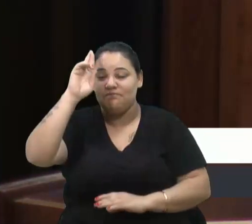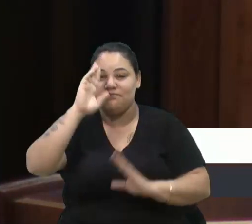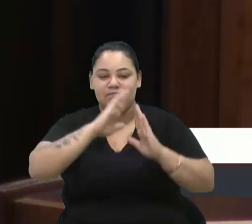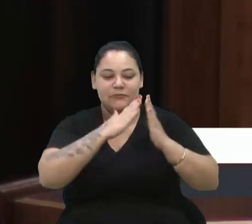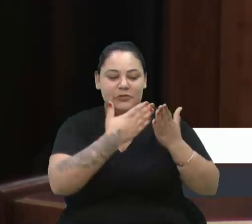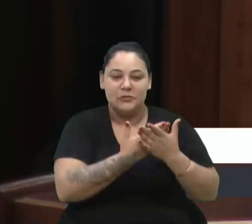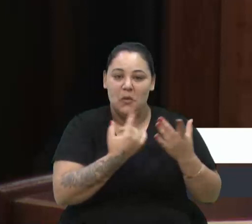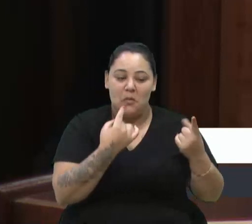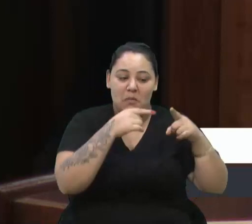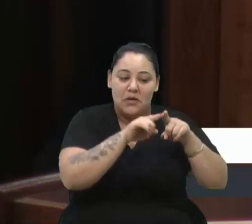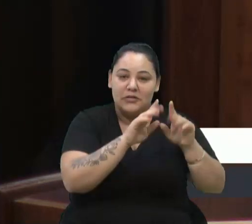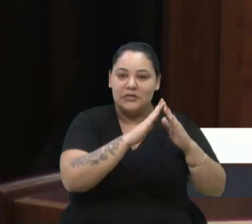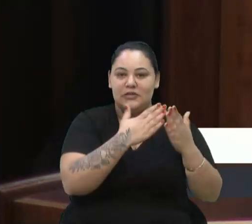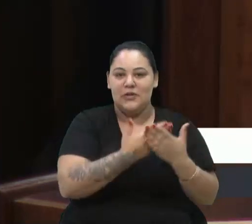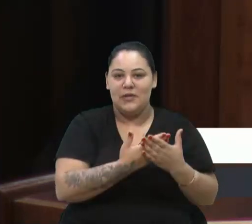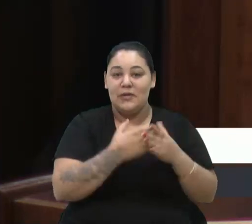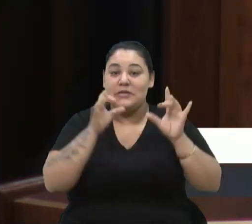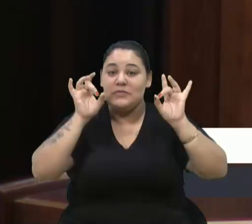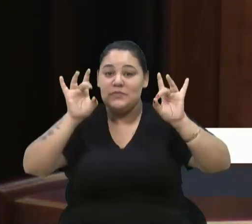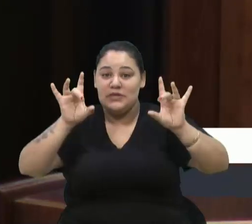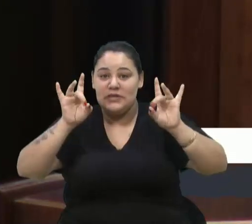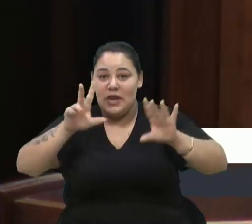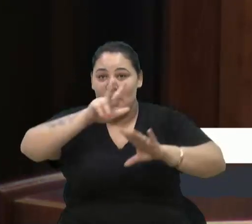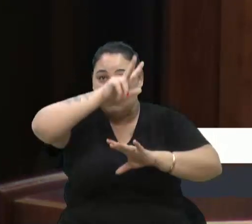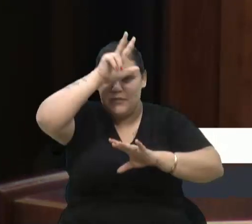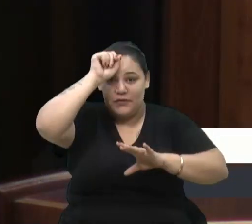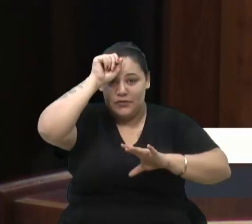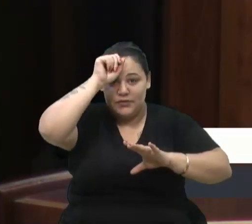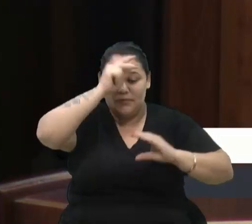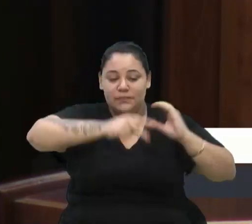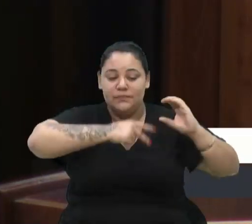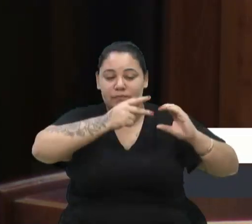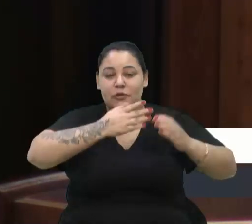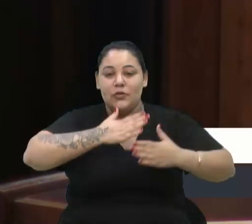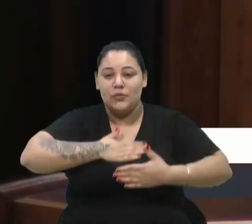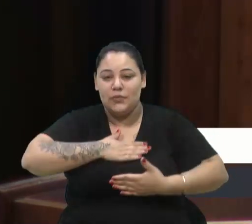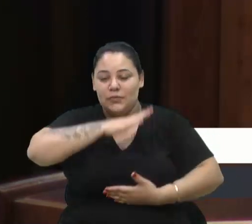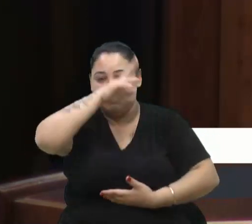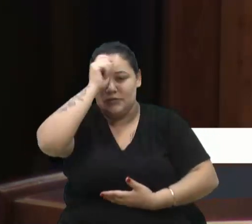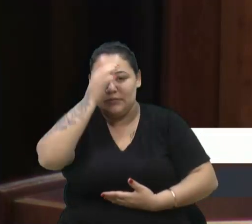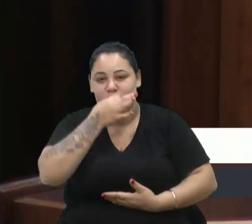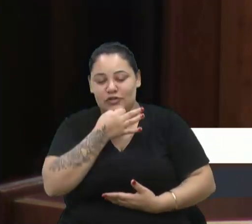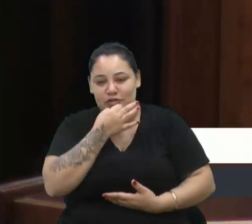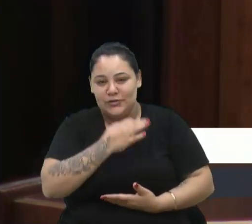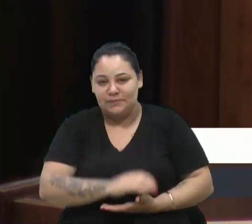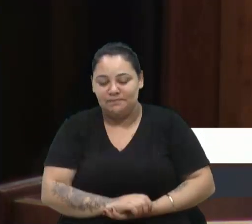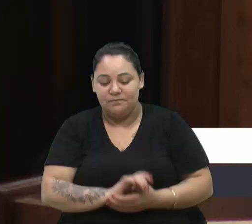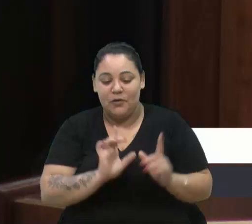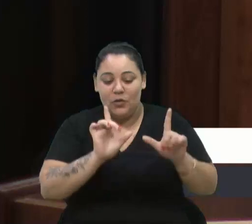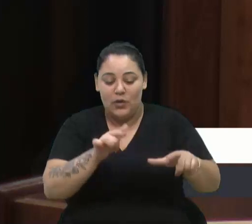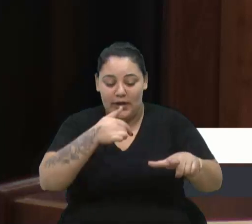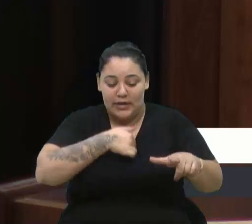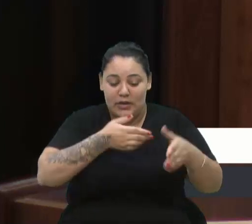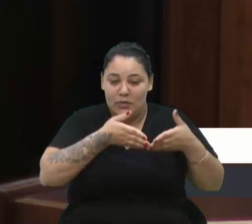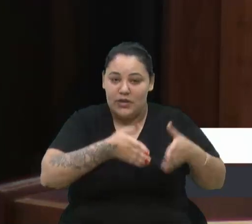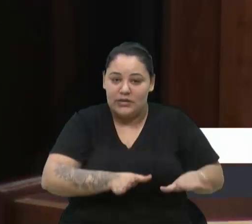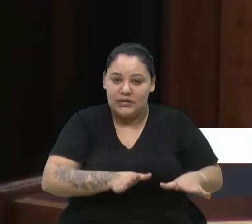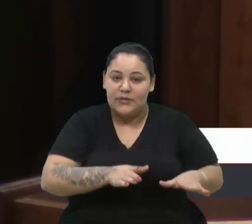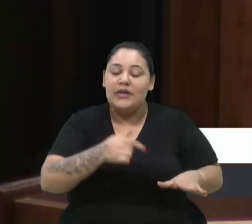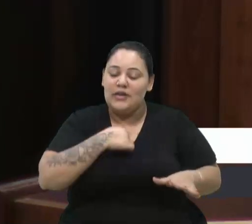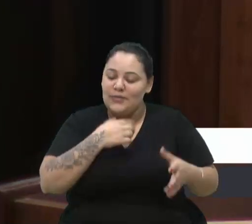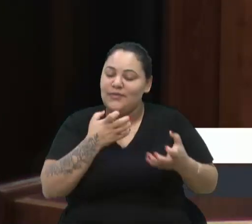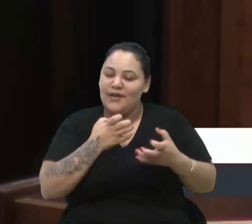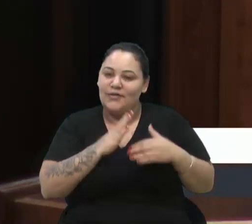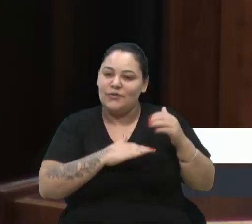em especial a prefeitura e esta Câmara de meu Município Caxias do Sul lugar onde nasci e pretendo construir